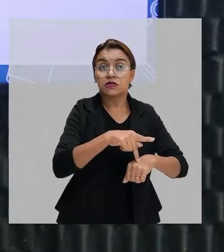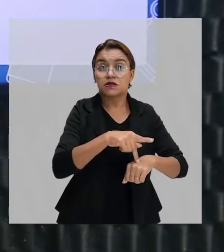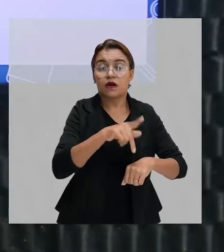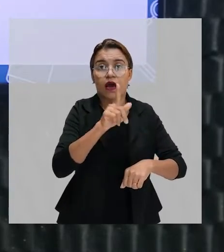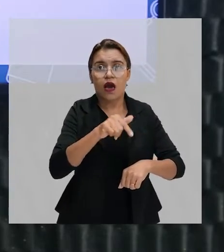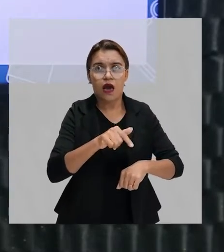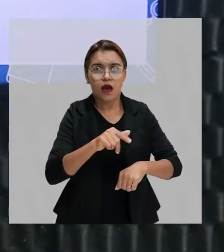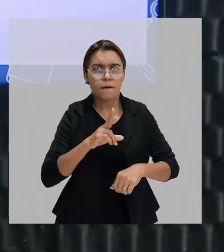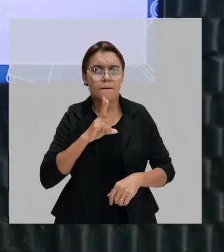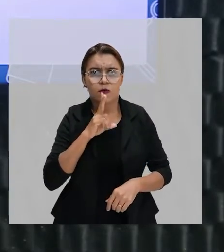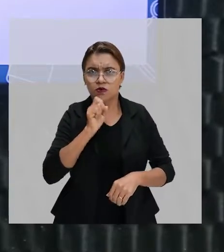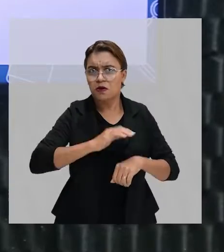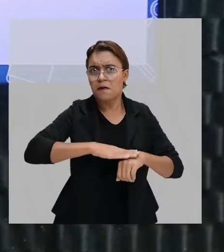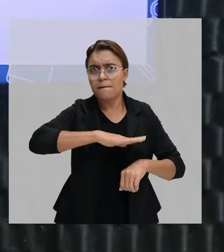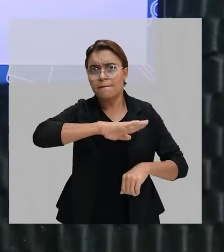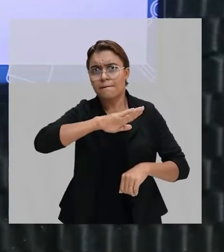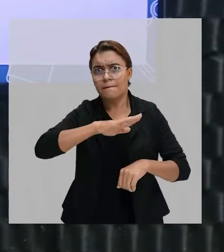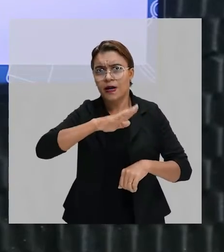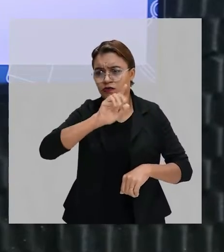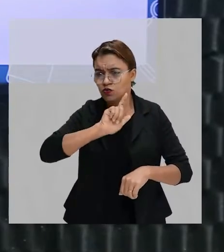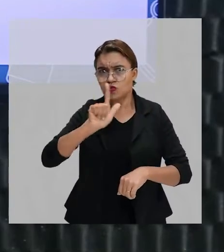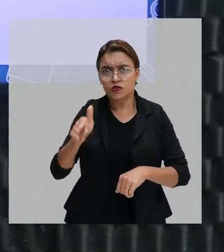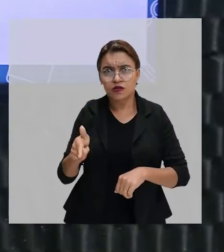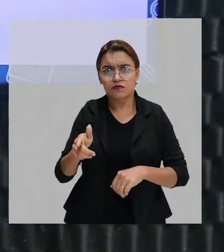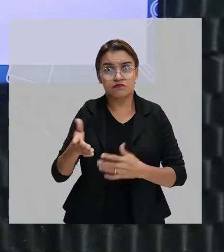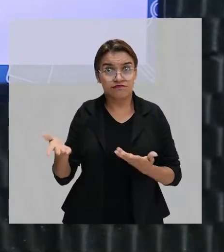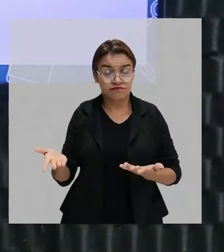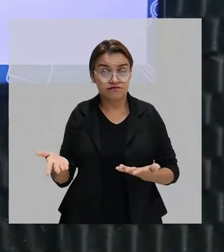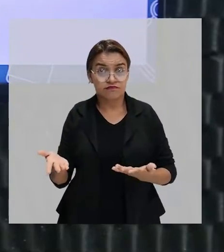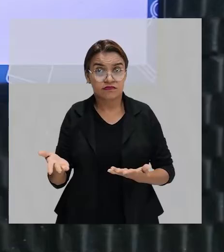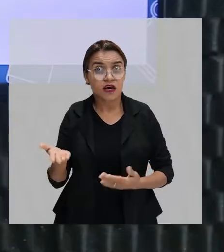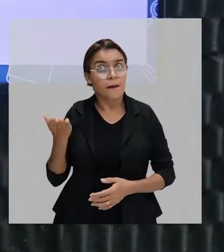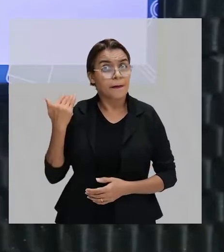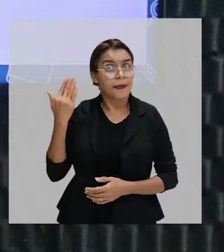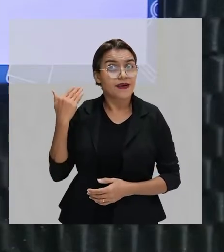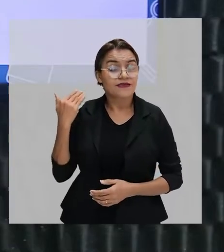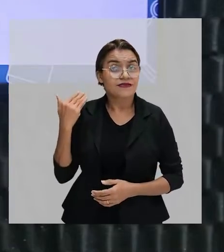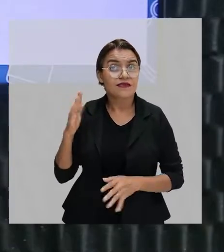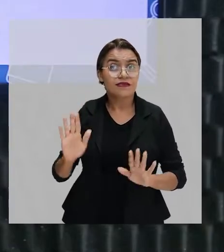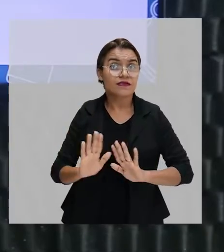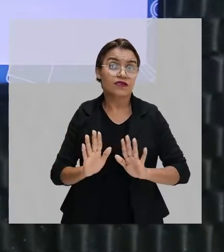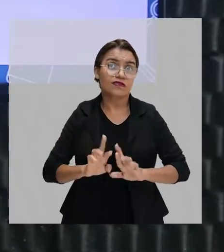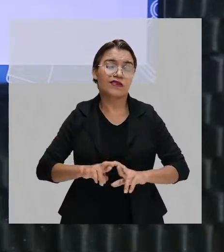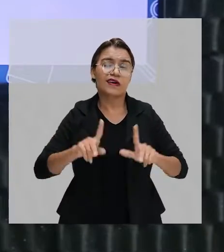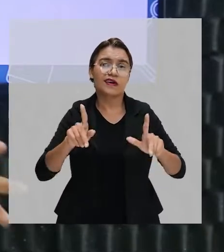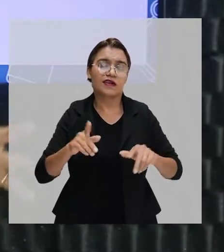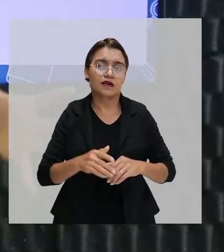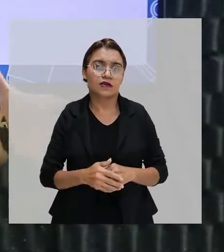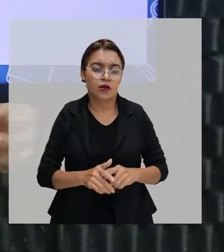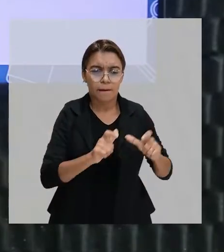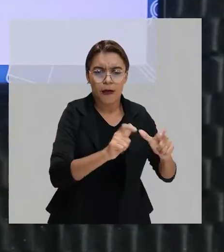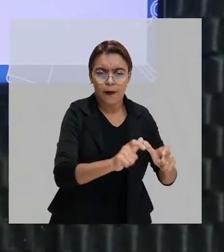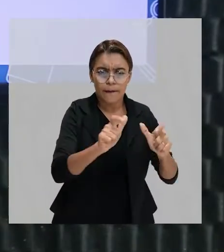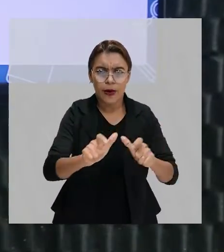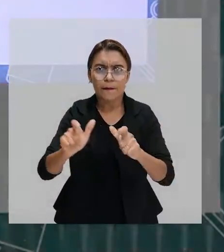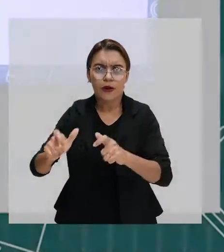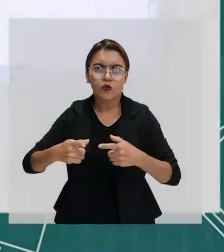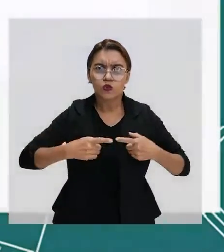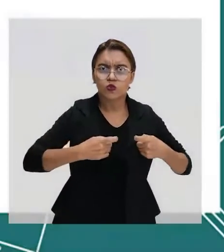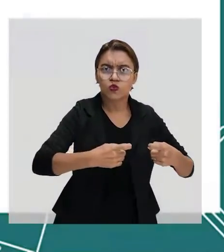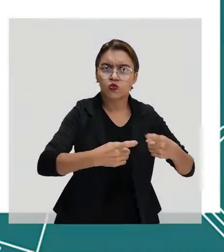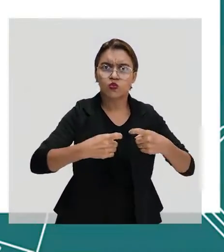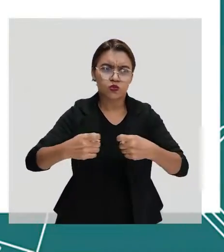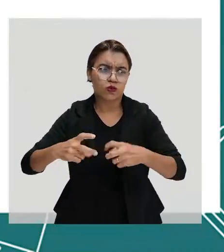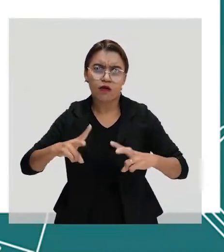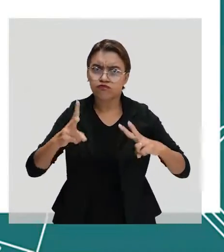nação é muito grande então evita-se isso e antigamente não antigamente o combate ele acontecia territorial ele acontecer ali